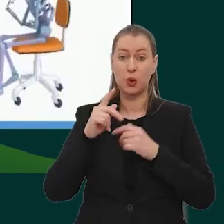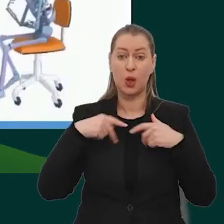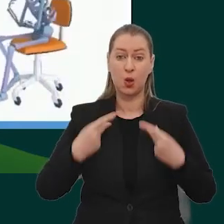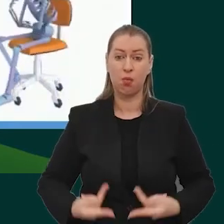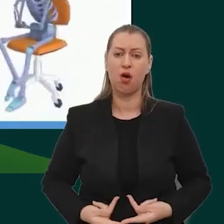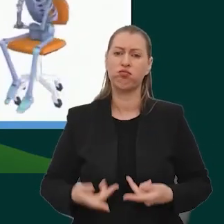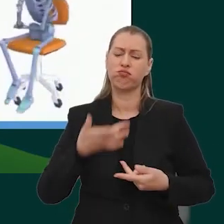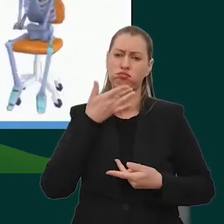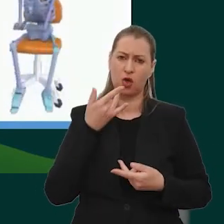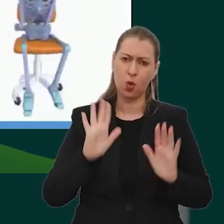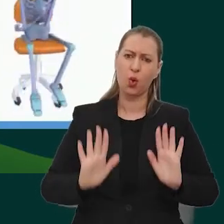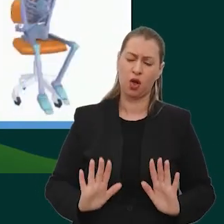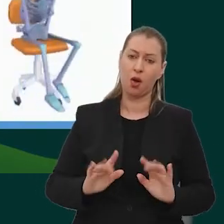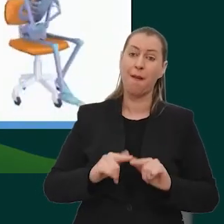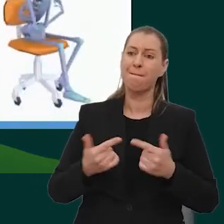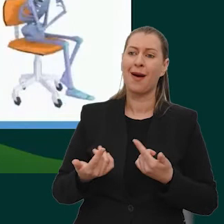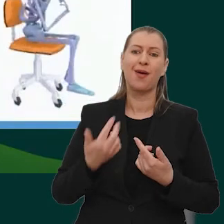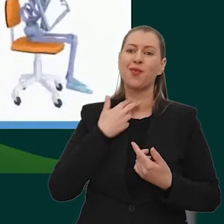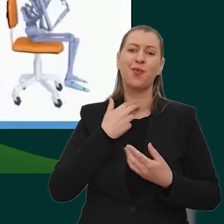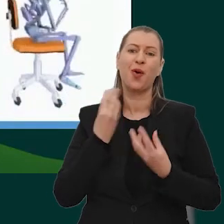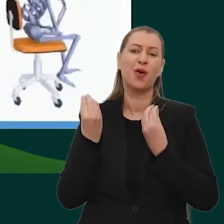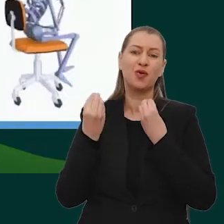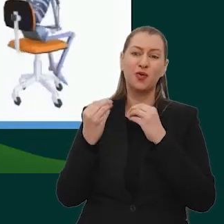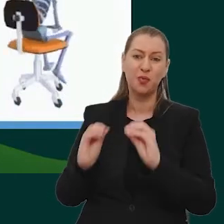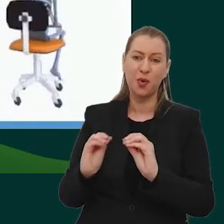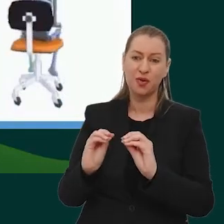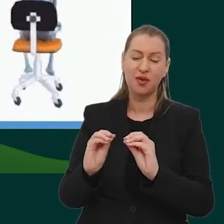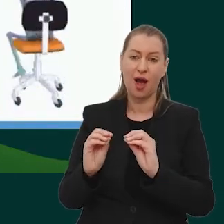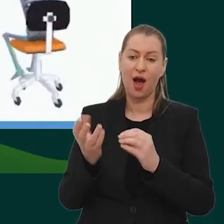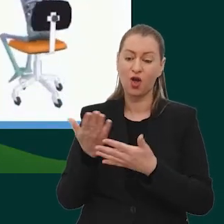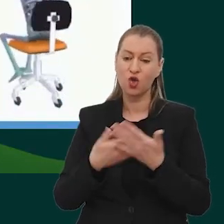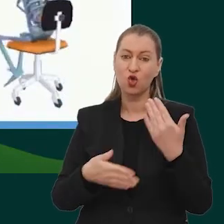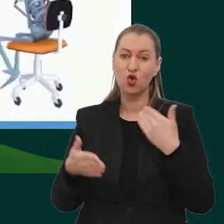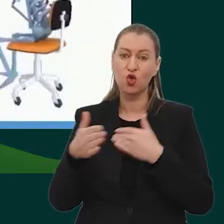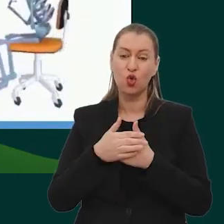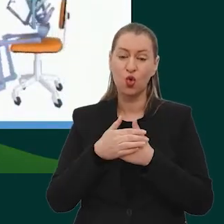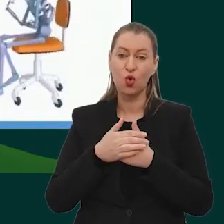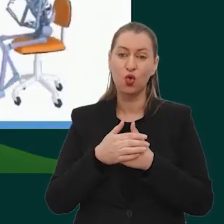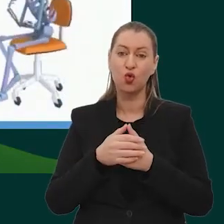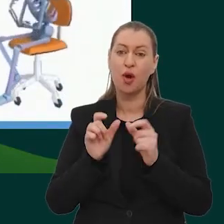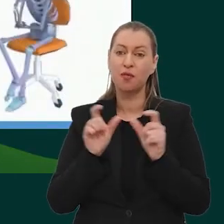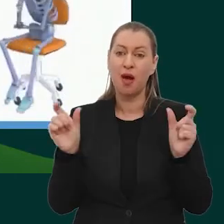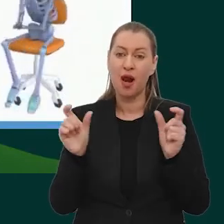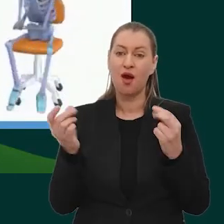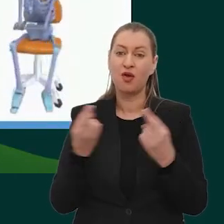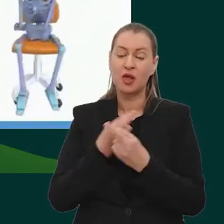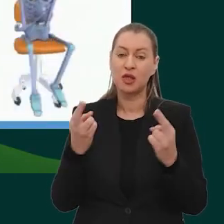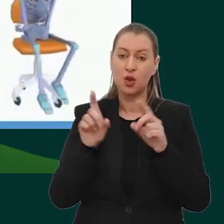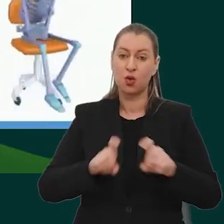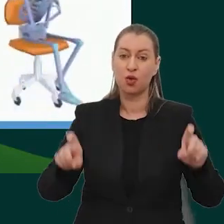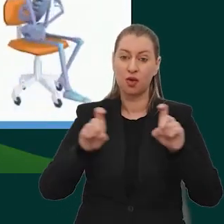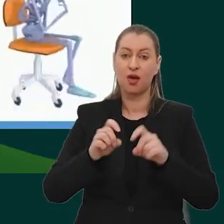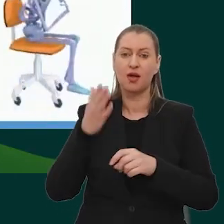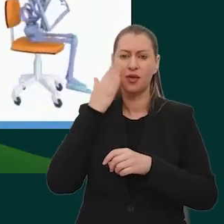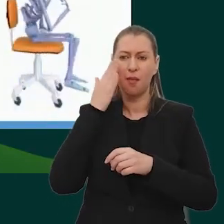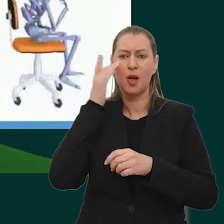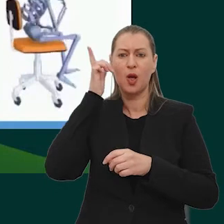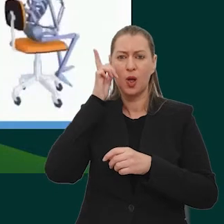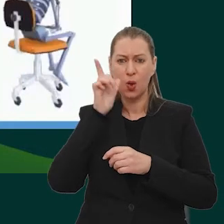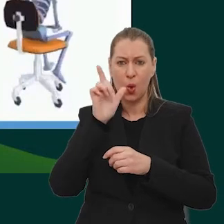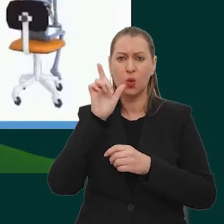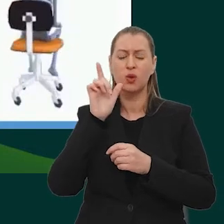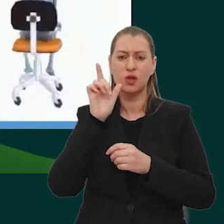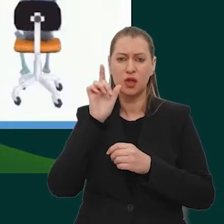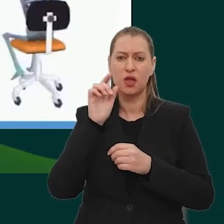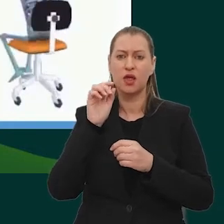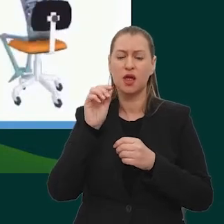o que acontece? A gente não pode ir lá botar todas as palavras, todas as relações no computador e esperar que ele processe isso em um tempo